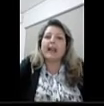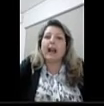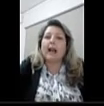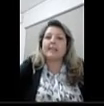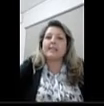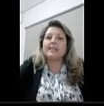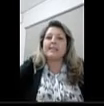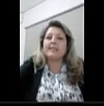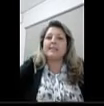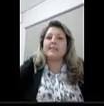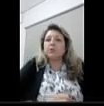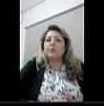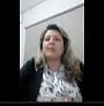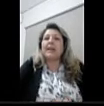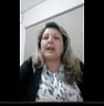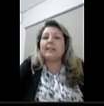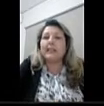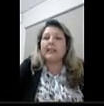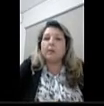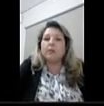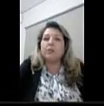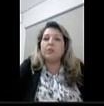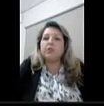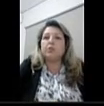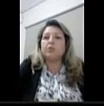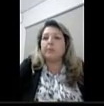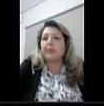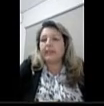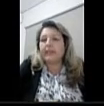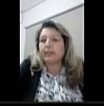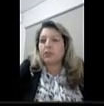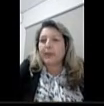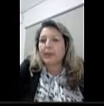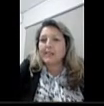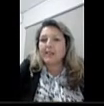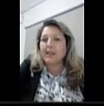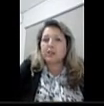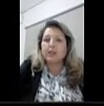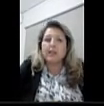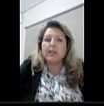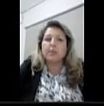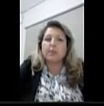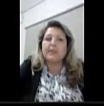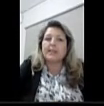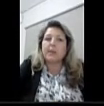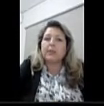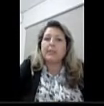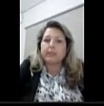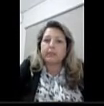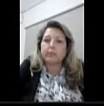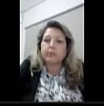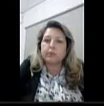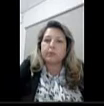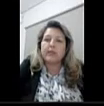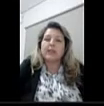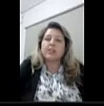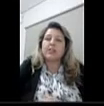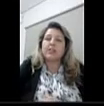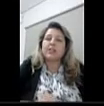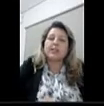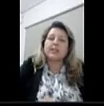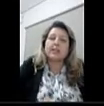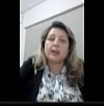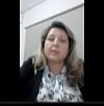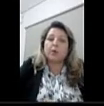A questão de buscar um estilo preferido de aprendizagem. Então, por exemplo, livros. É